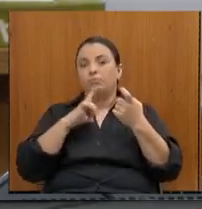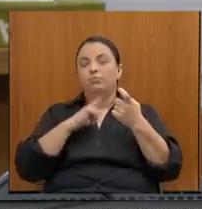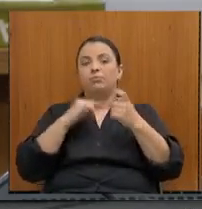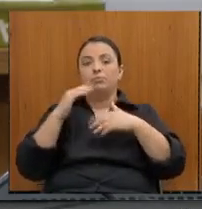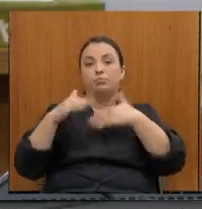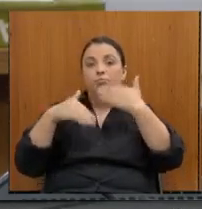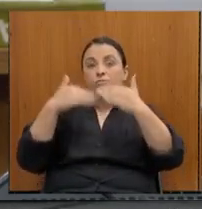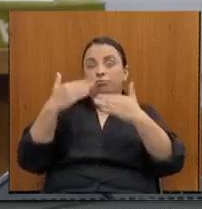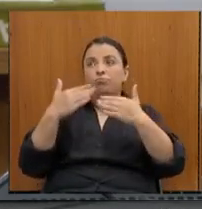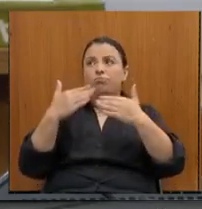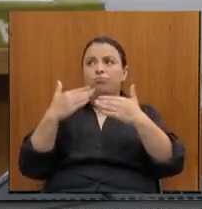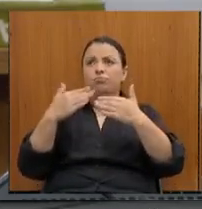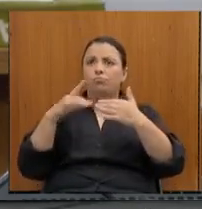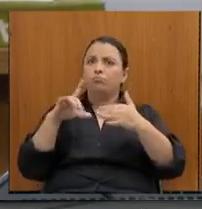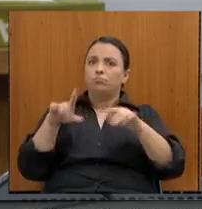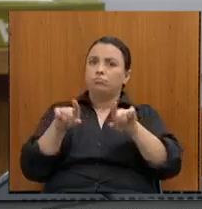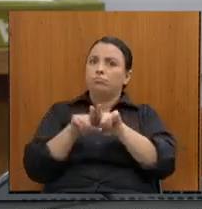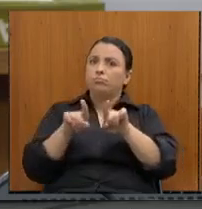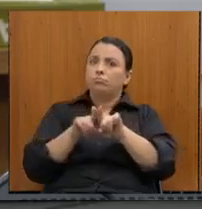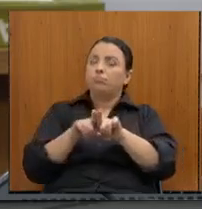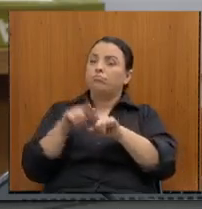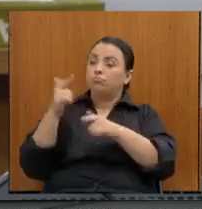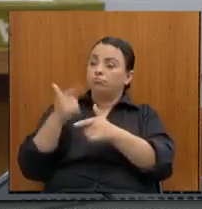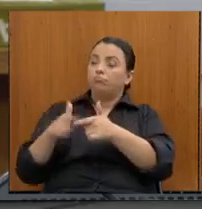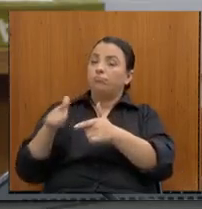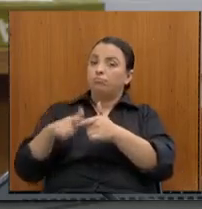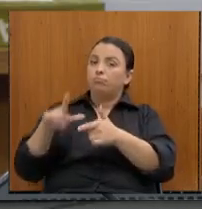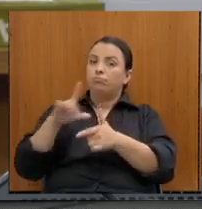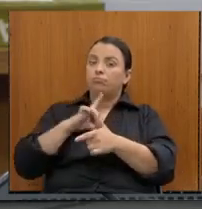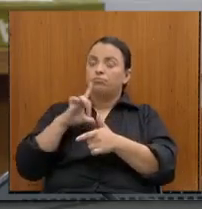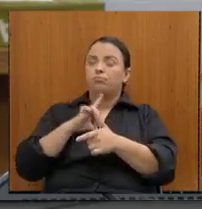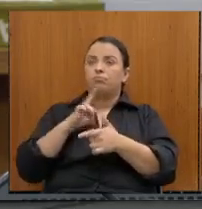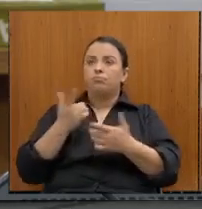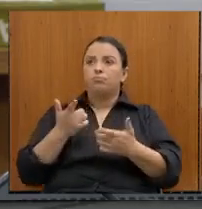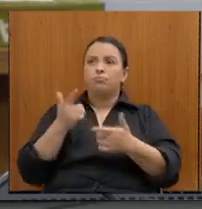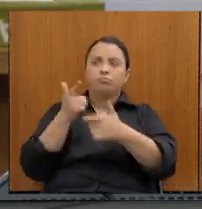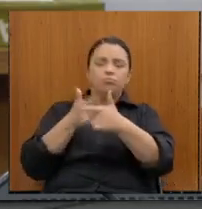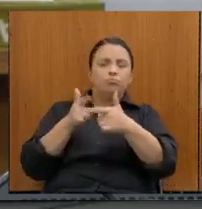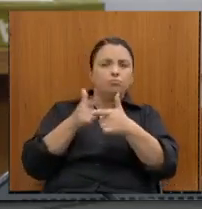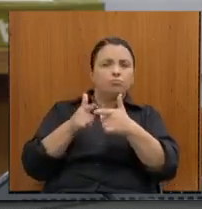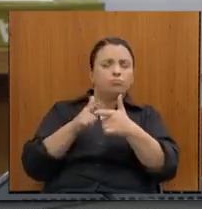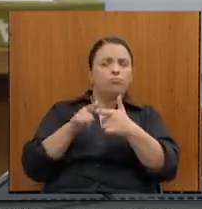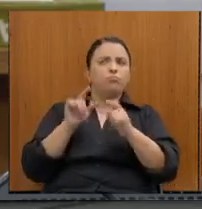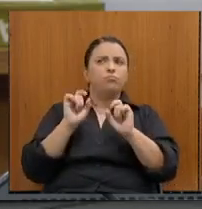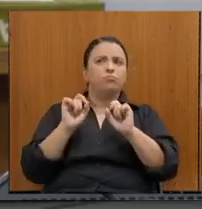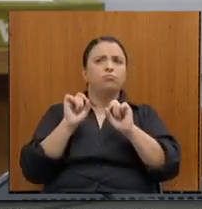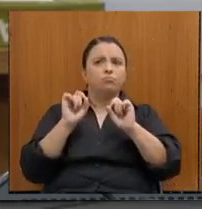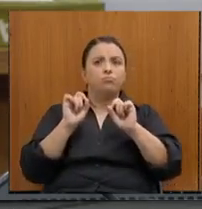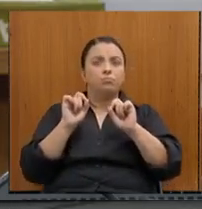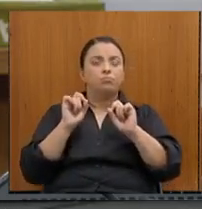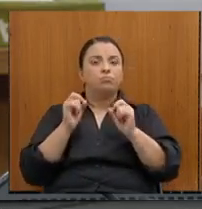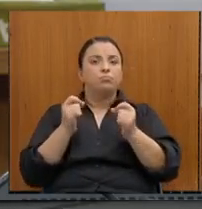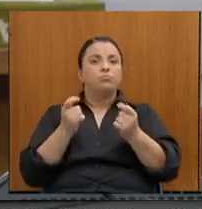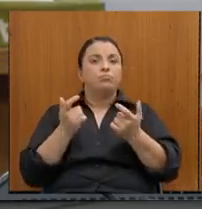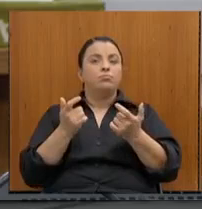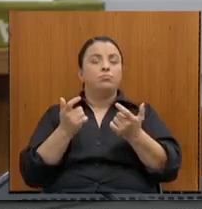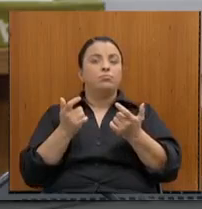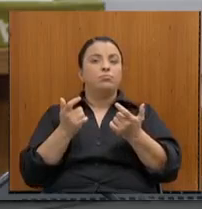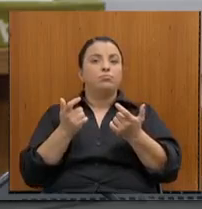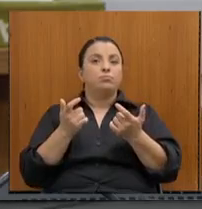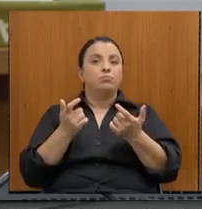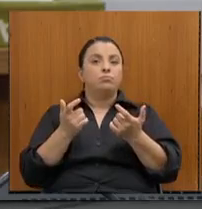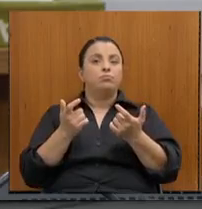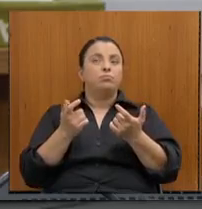aumentaram também os problemas né na questão também quando eu digo problemas aí do para